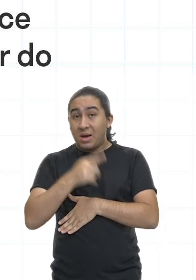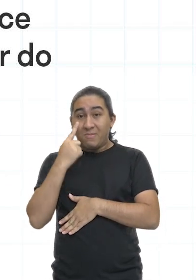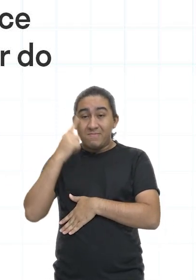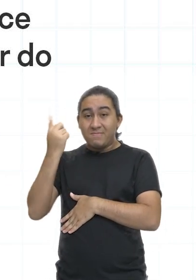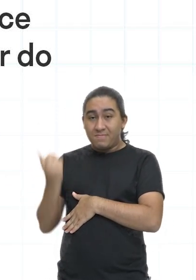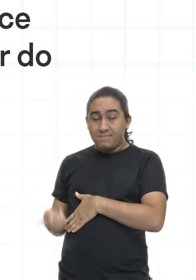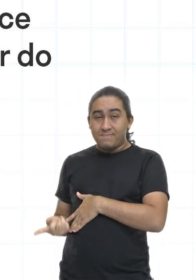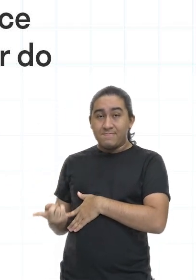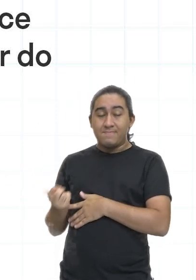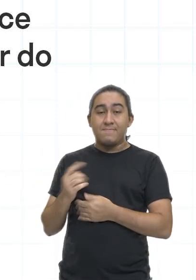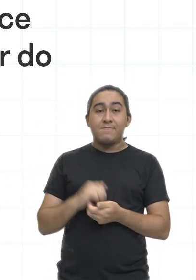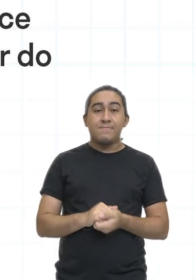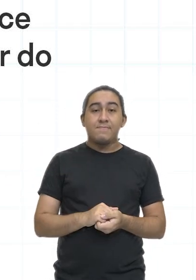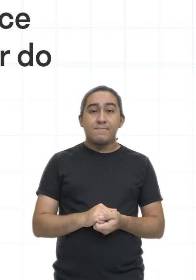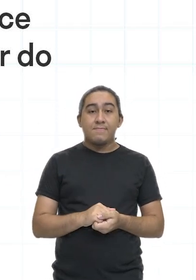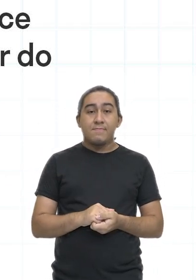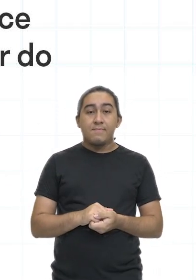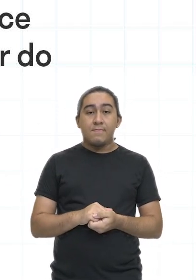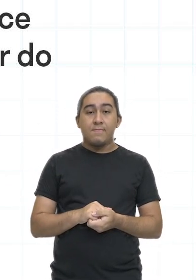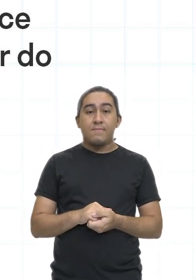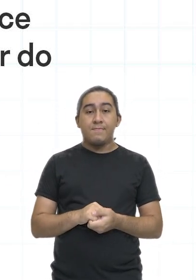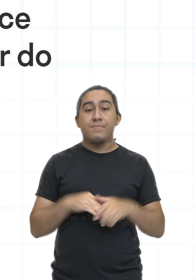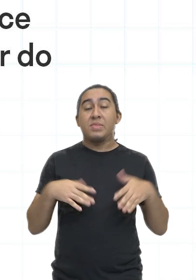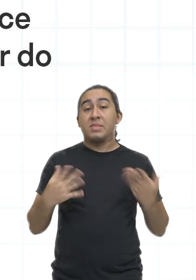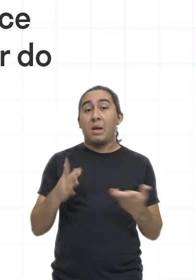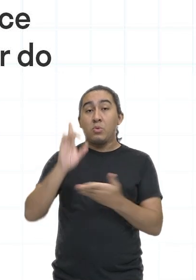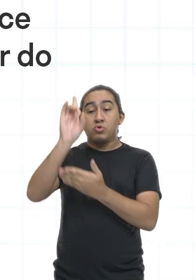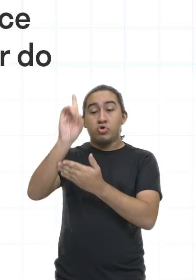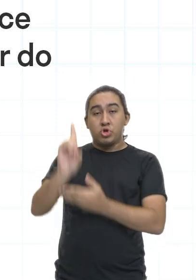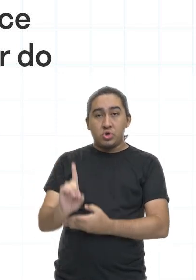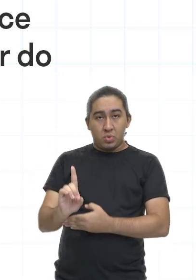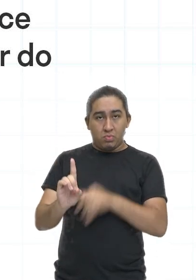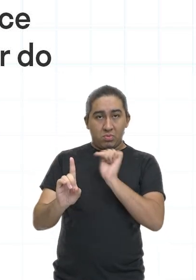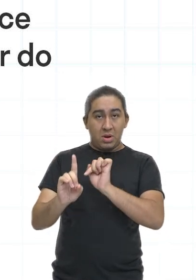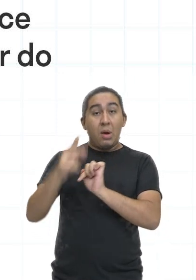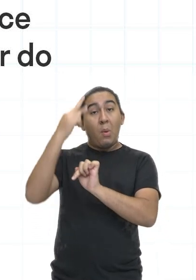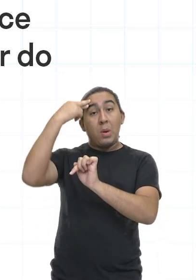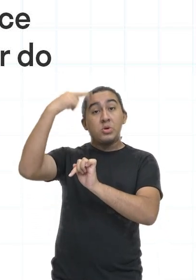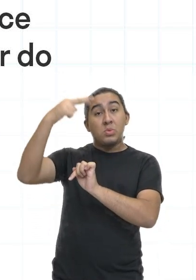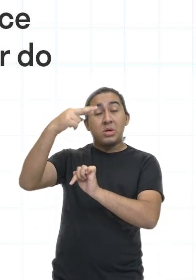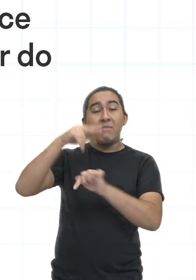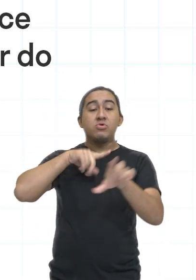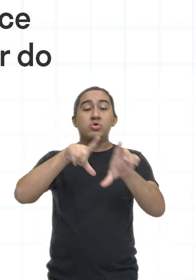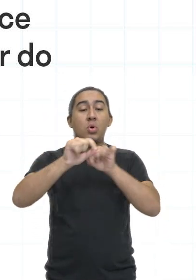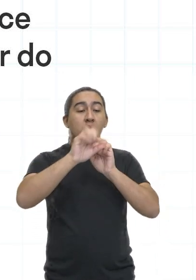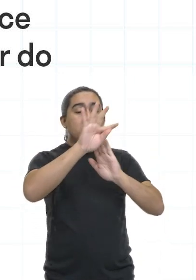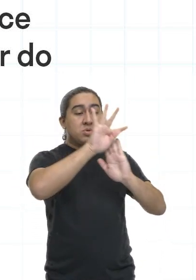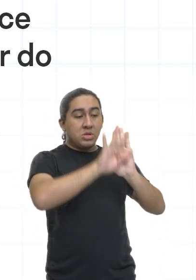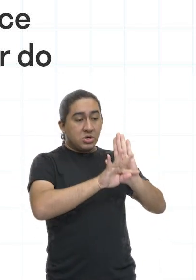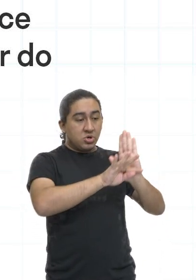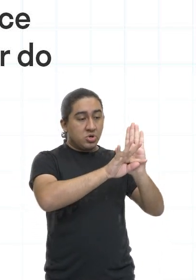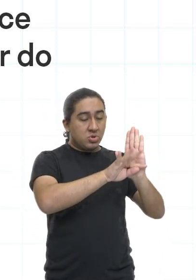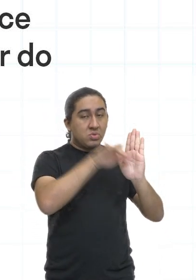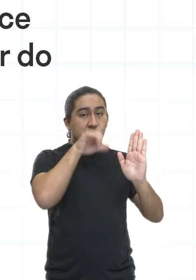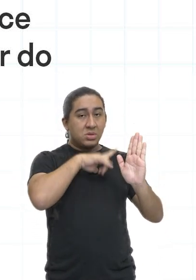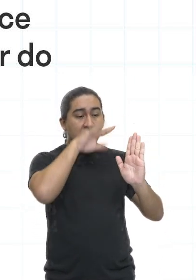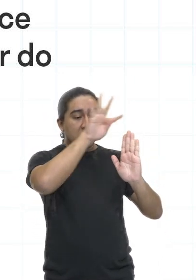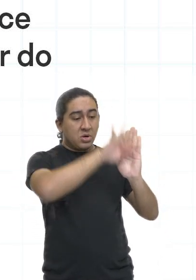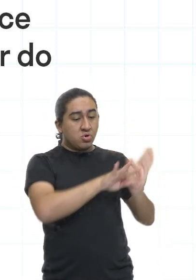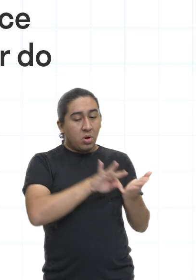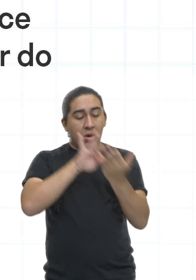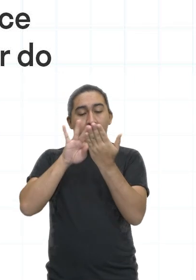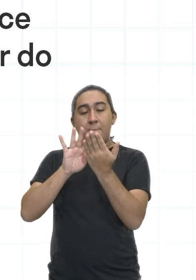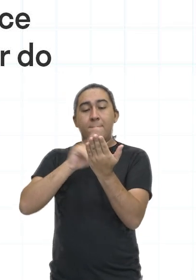a moça tecelã? Então, o diretor escolhe o texto que ele vai transformar em uma